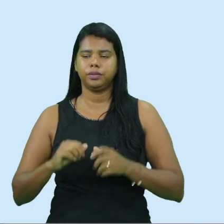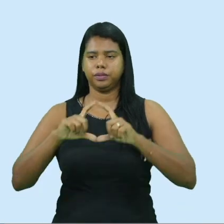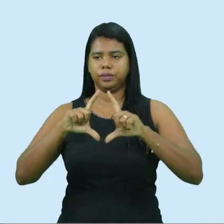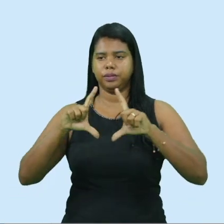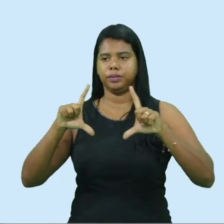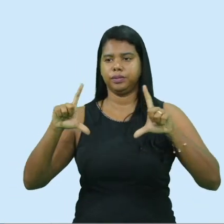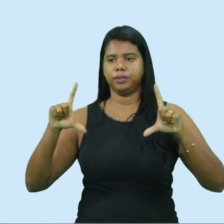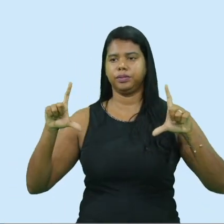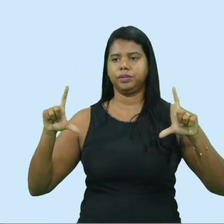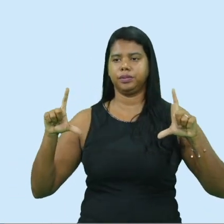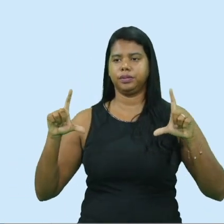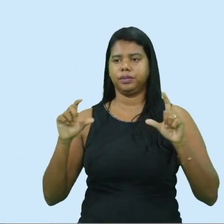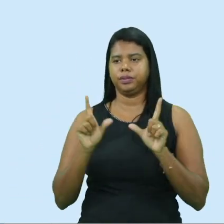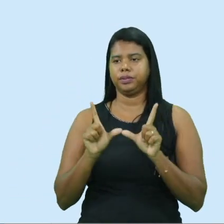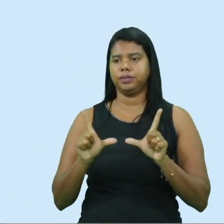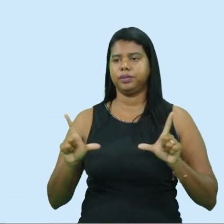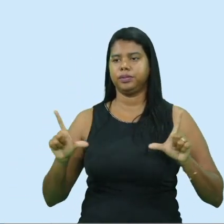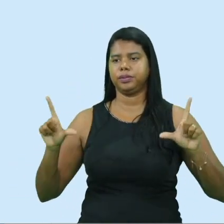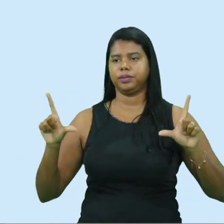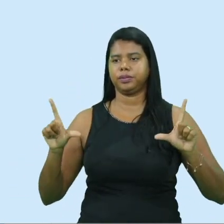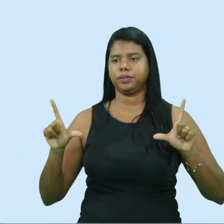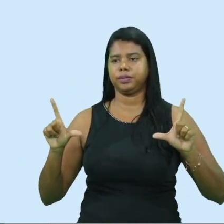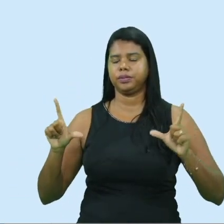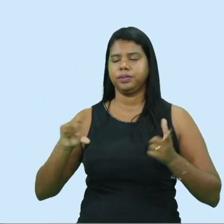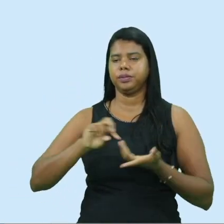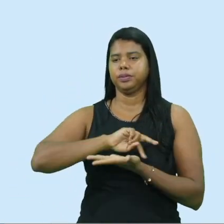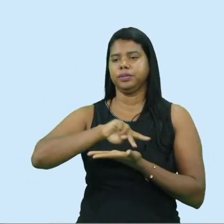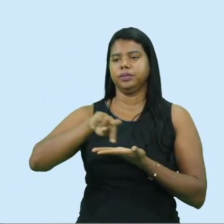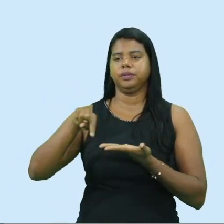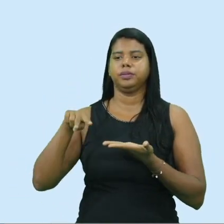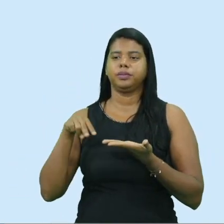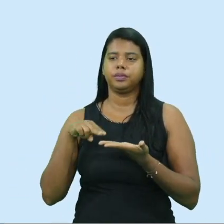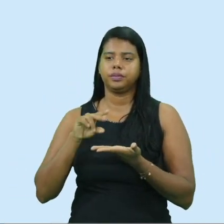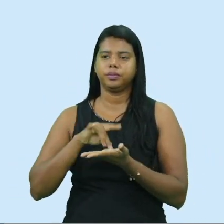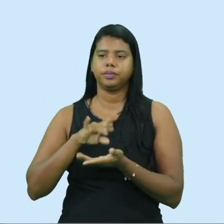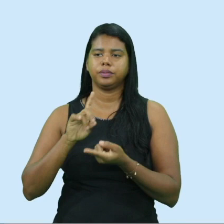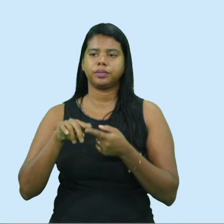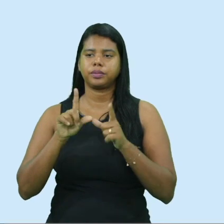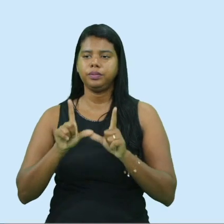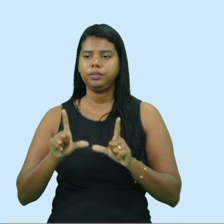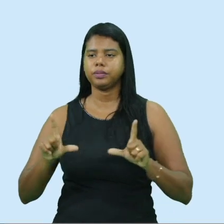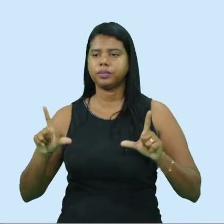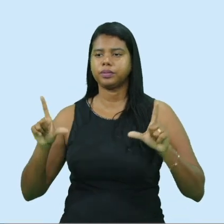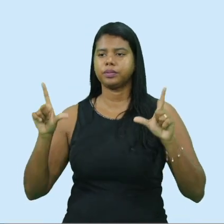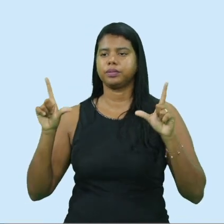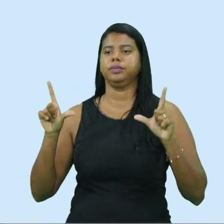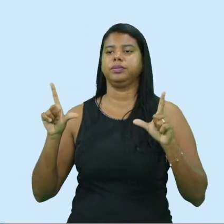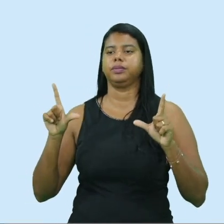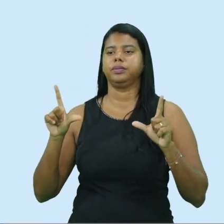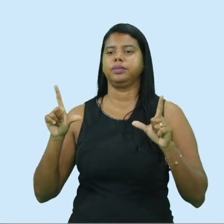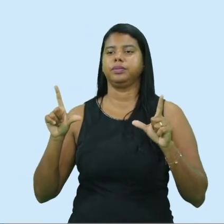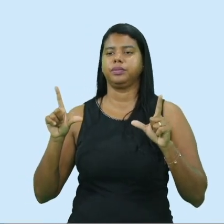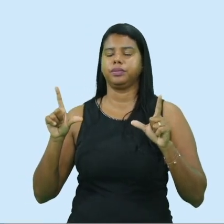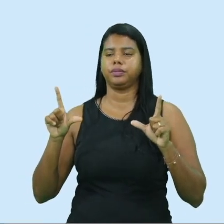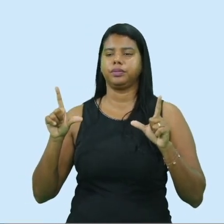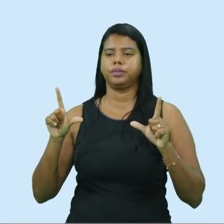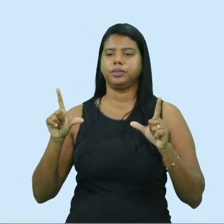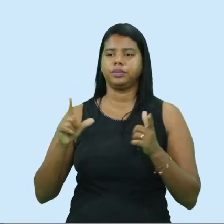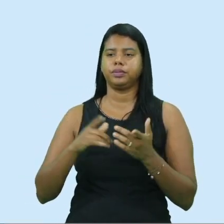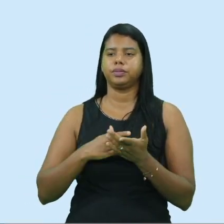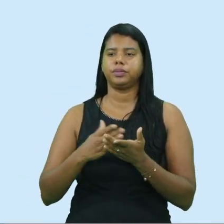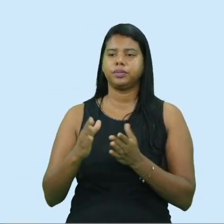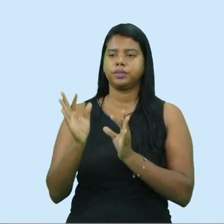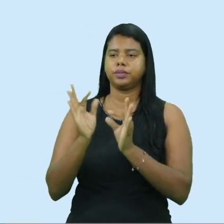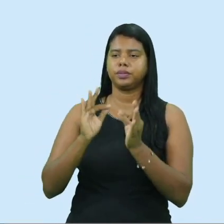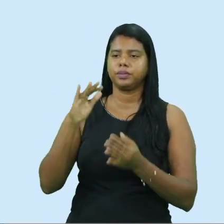Largura. Largura seria a variação entre larguras e define as variações condensadas, mais